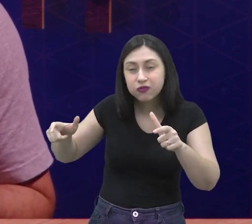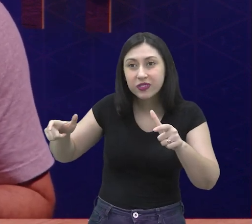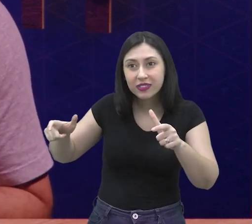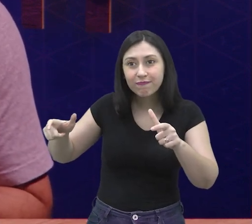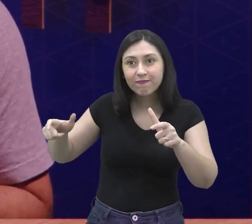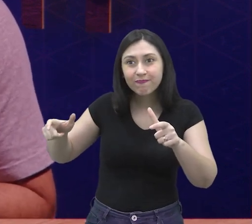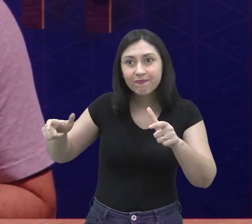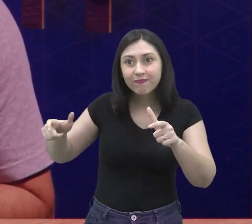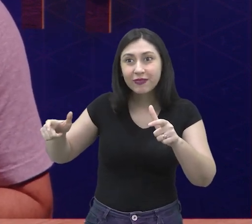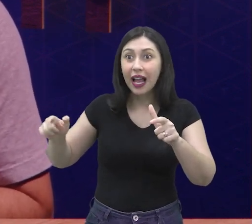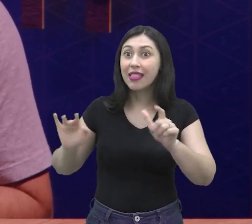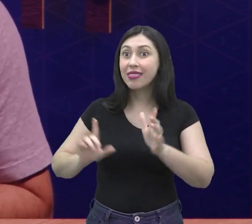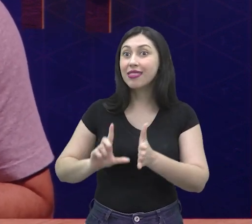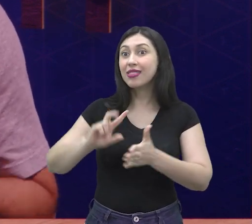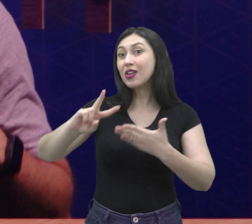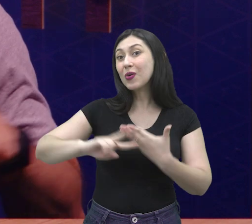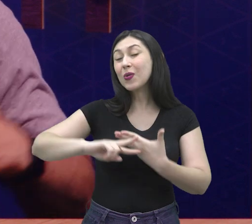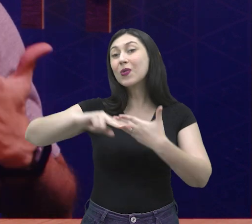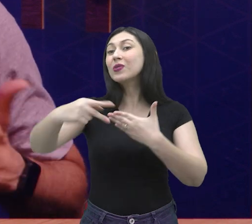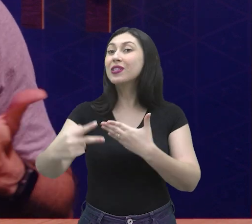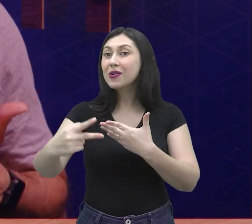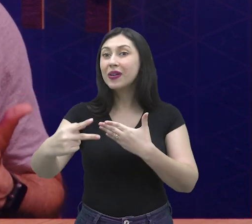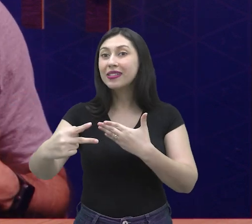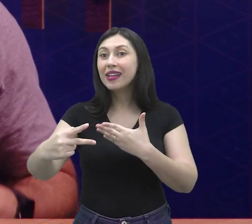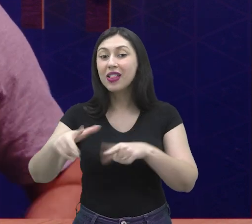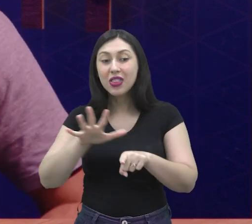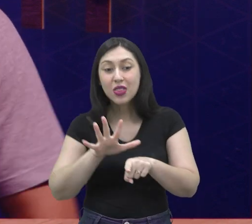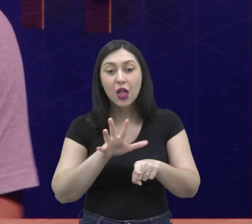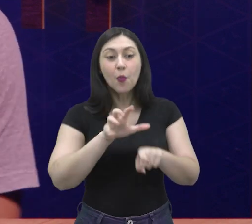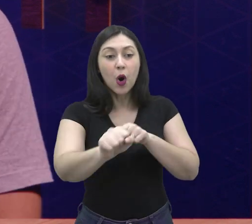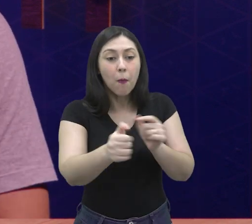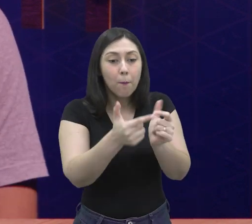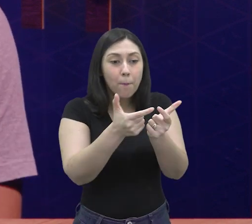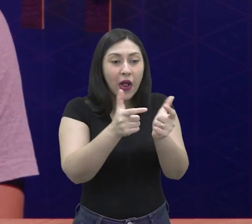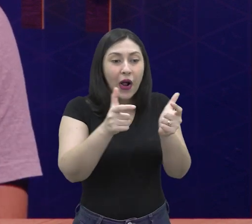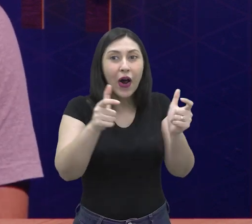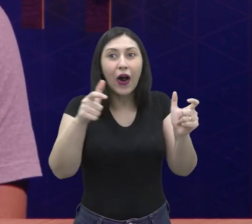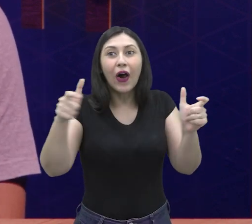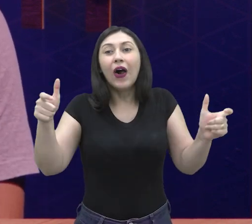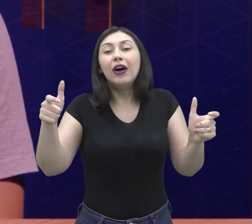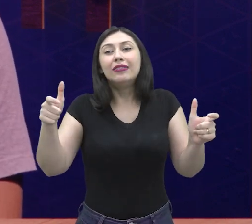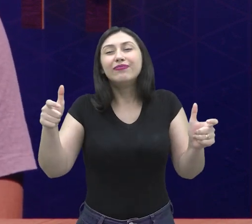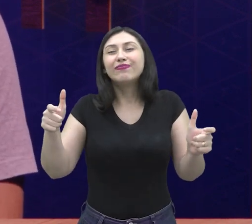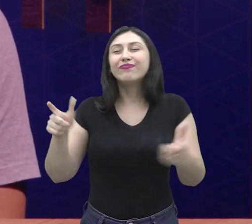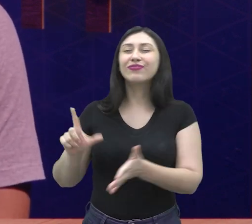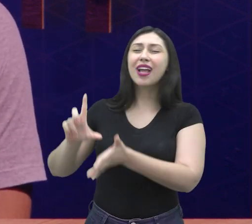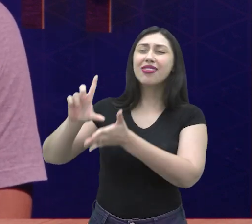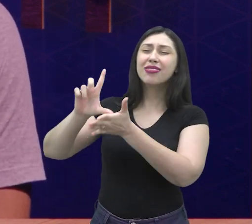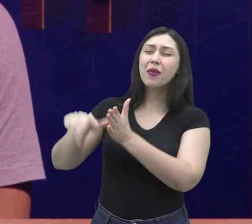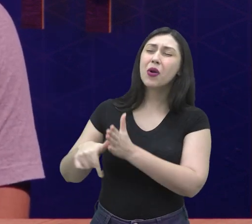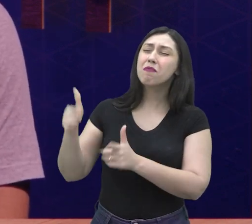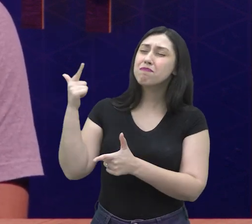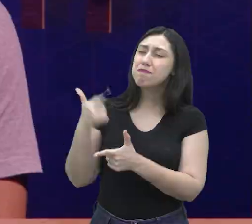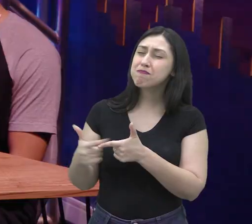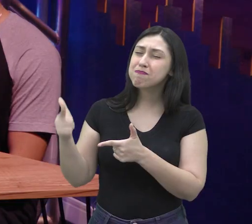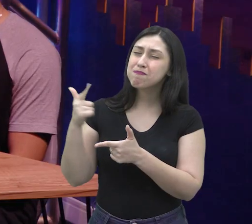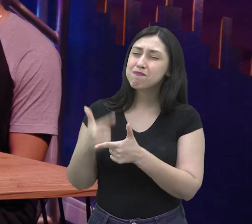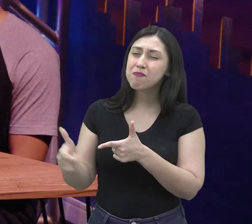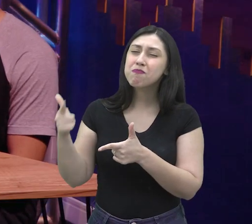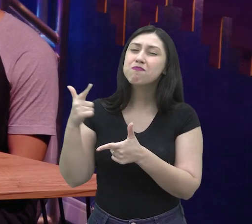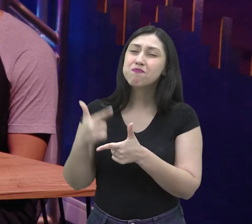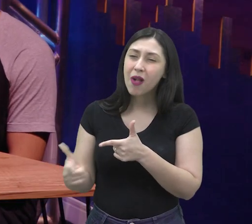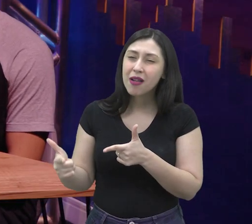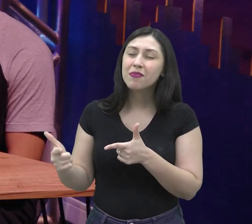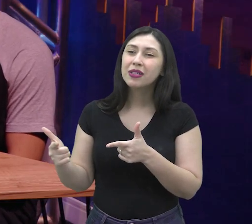alimentos para outros, os predadores tendem a se multiplicar mais rápido, então acaba tendo esse problema também, né?